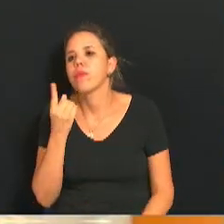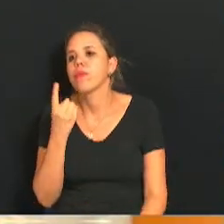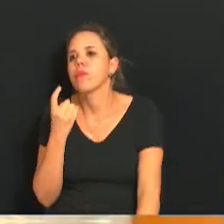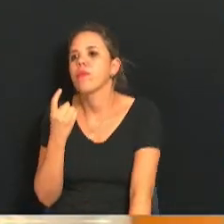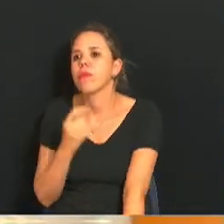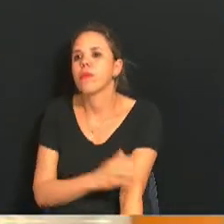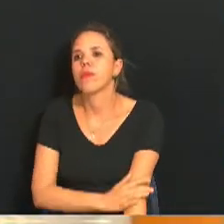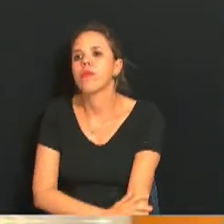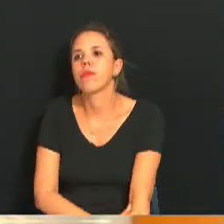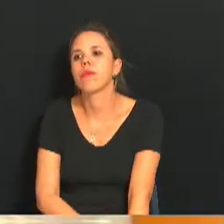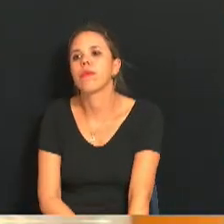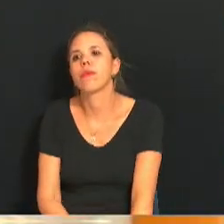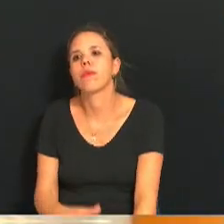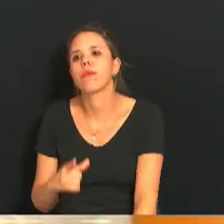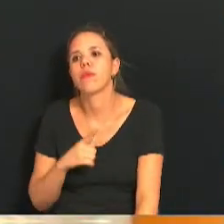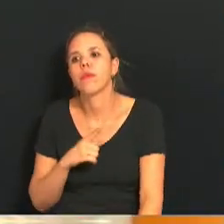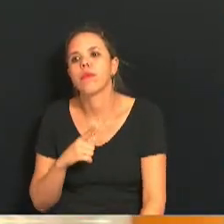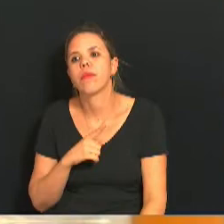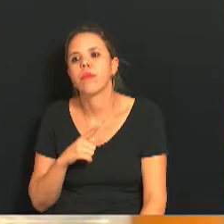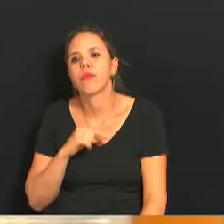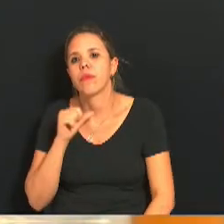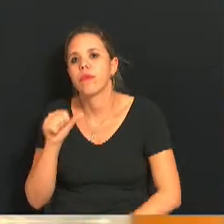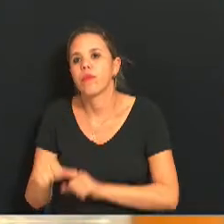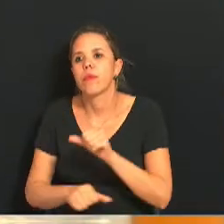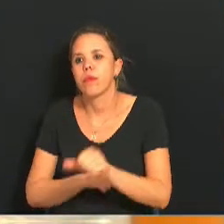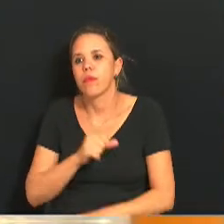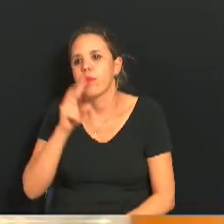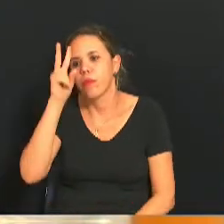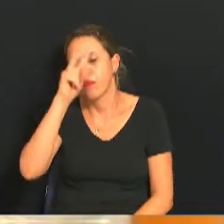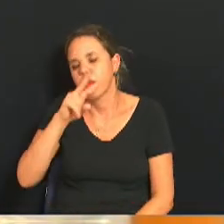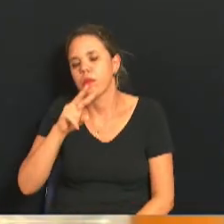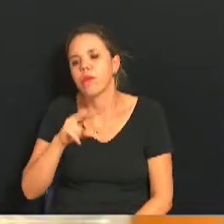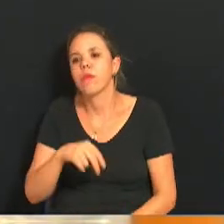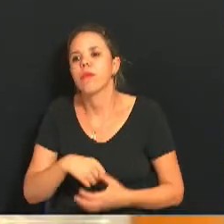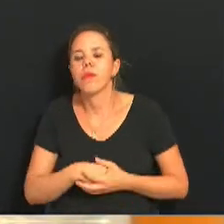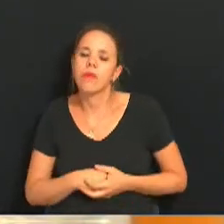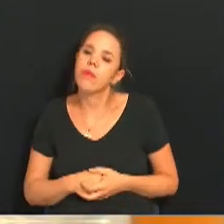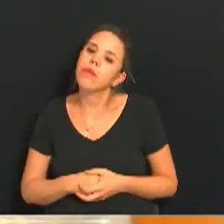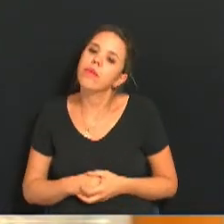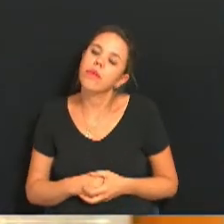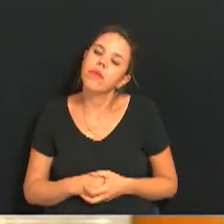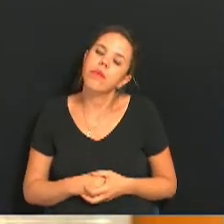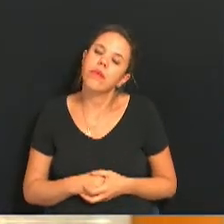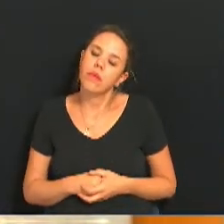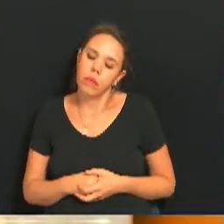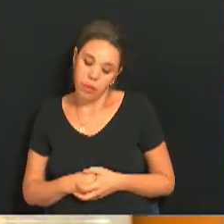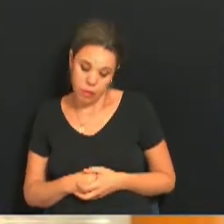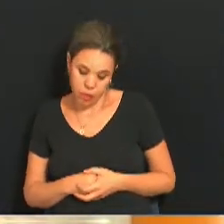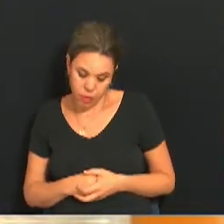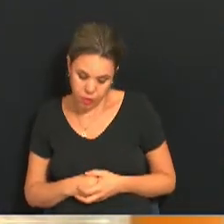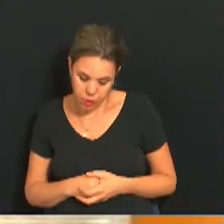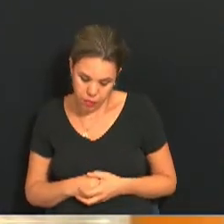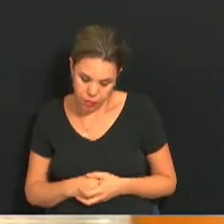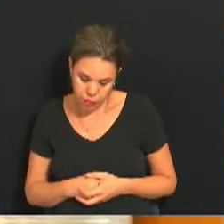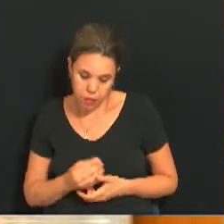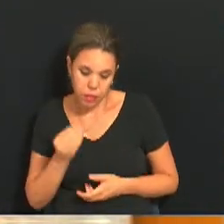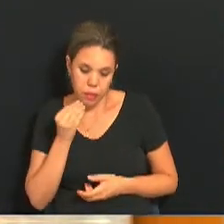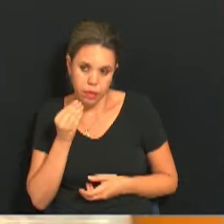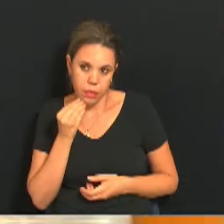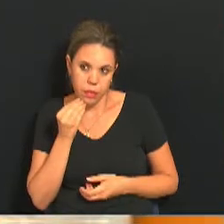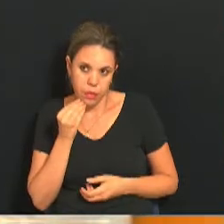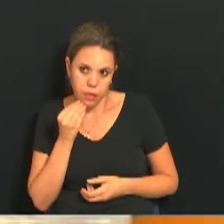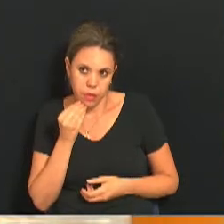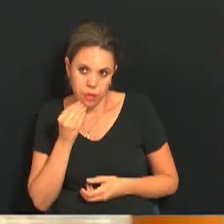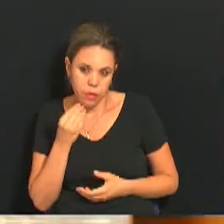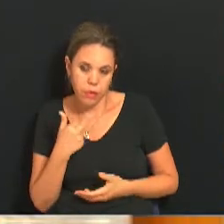né que a gente tá tendo de mudar a história daquela região é Talvez seja uma oportunidade que a